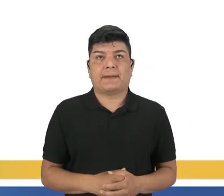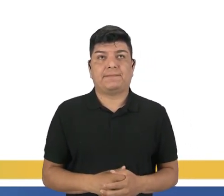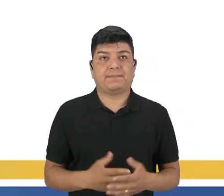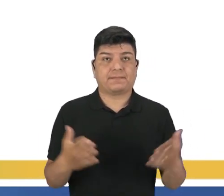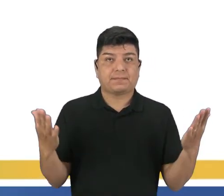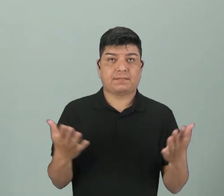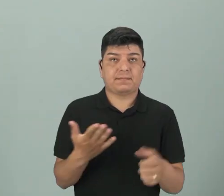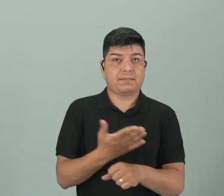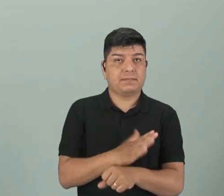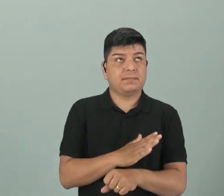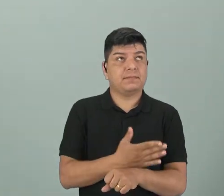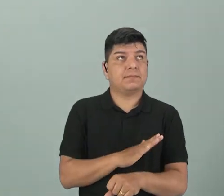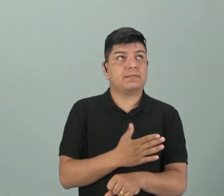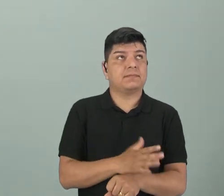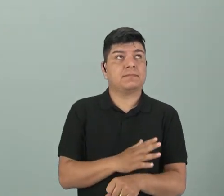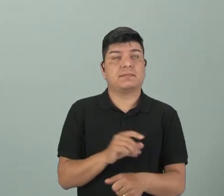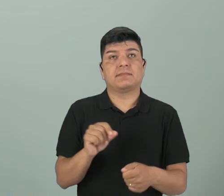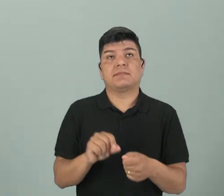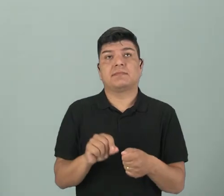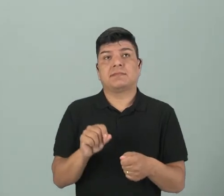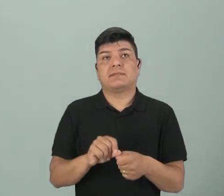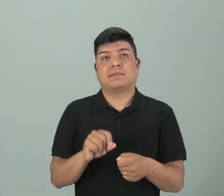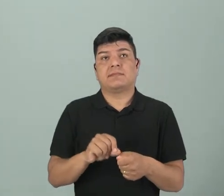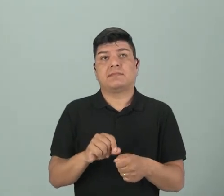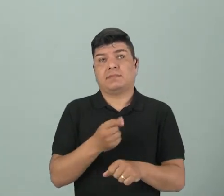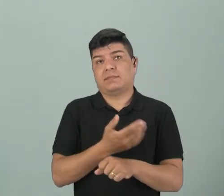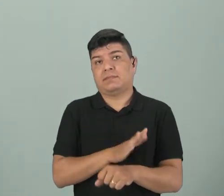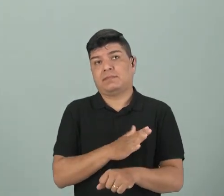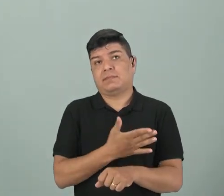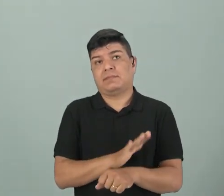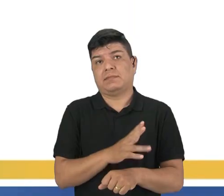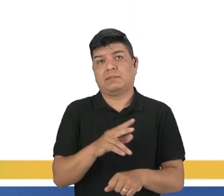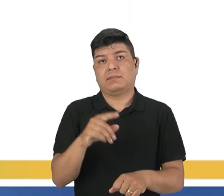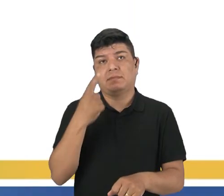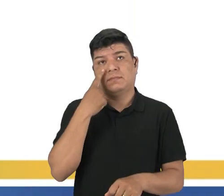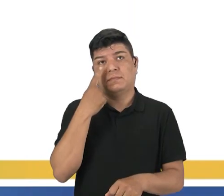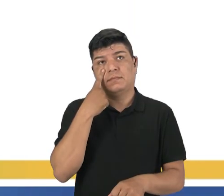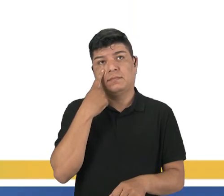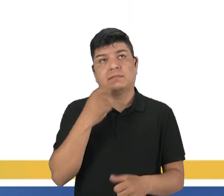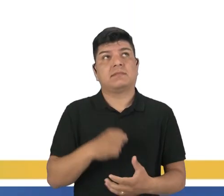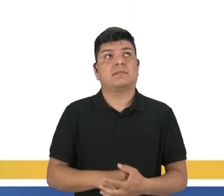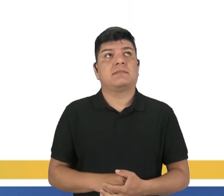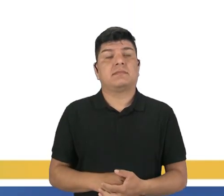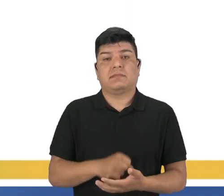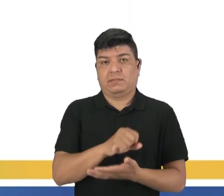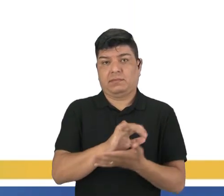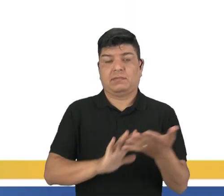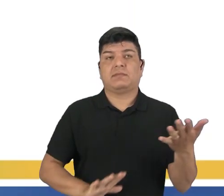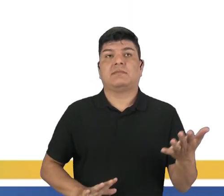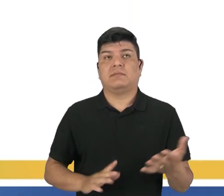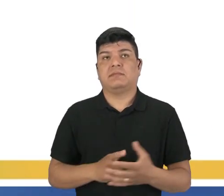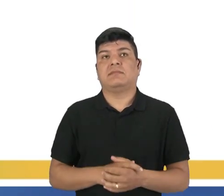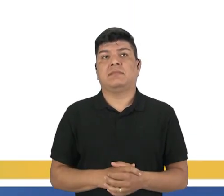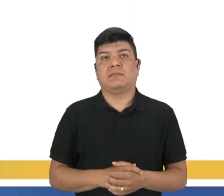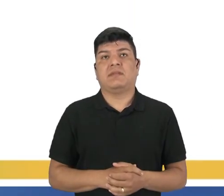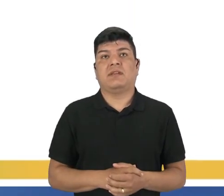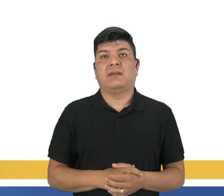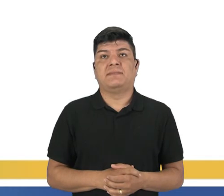Agora é hora de praticar, pessoal. Vamos fazer a prática do que a gente viu? Coloquei uma atividade para vocês.